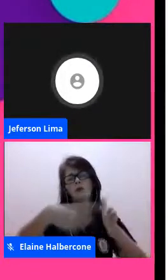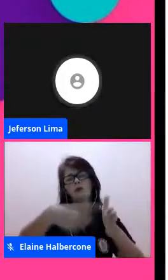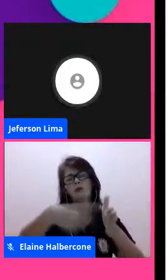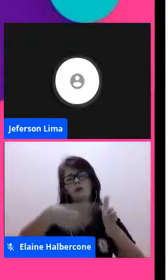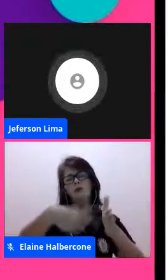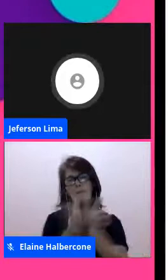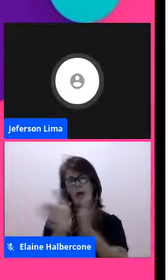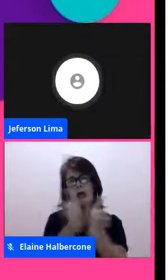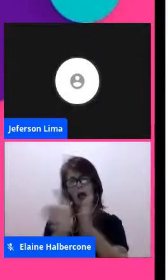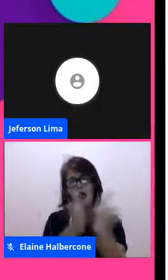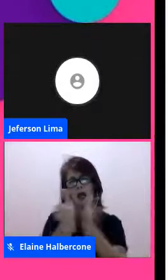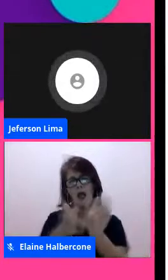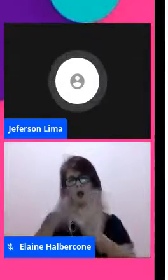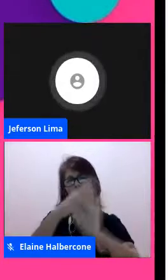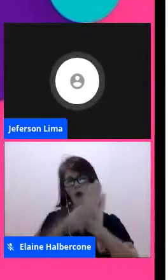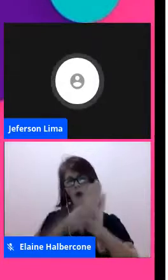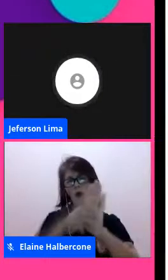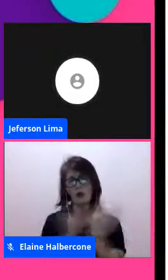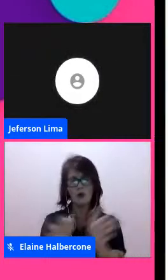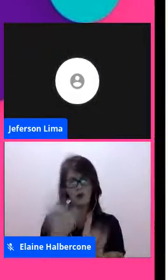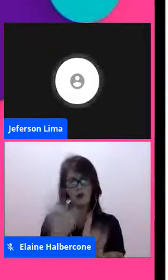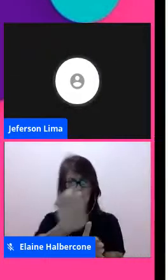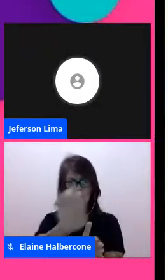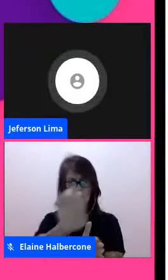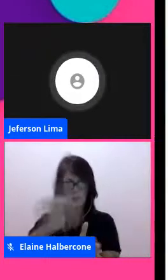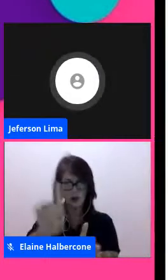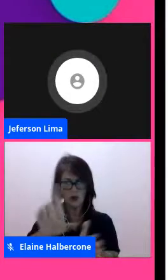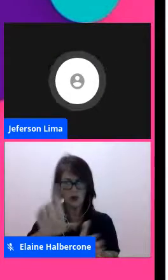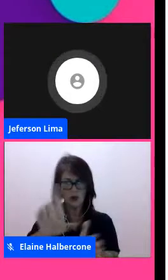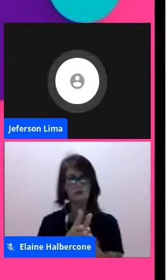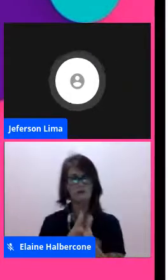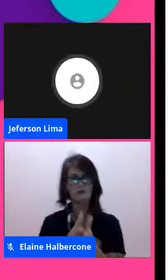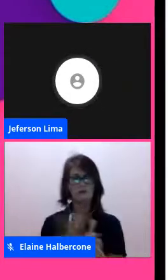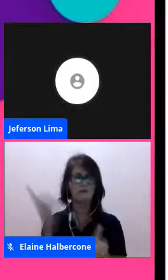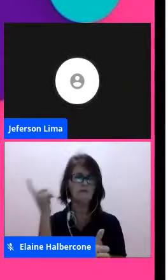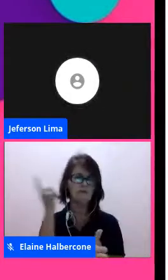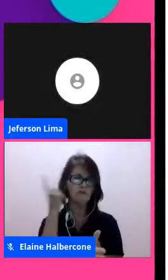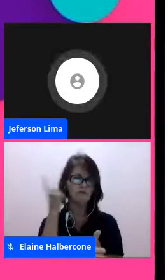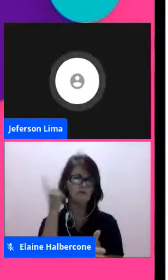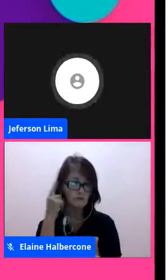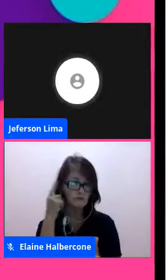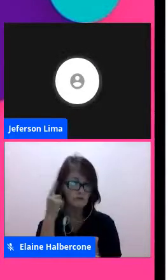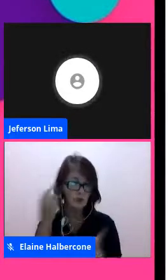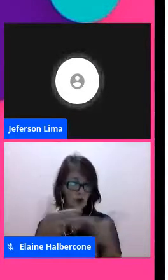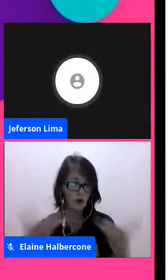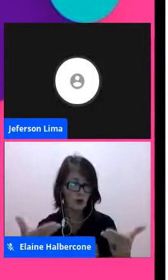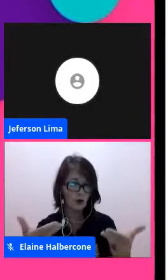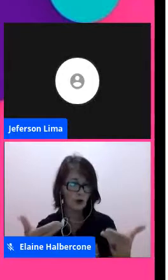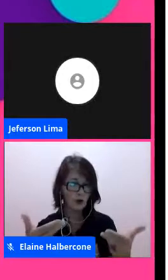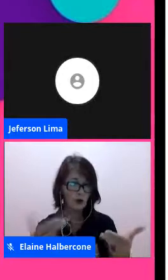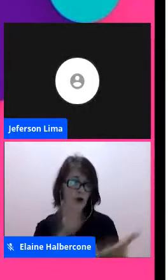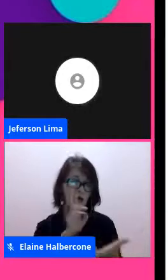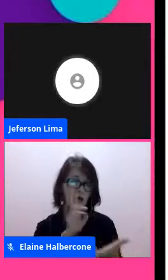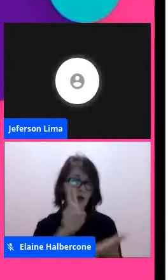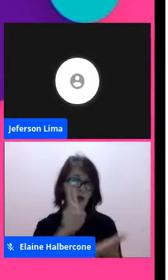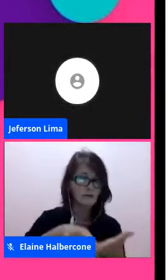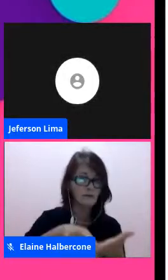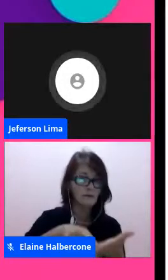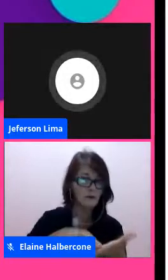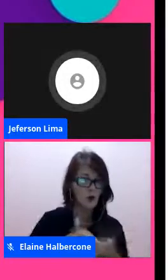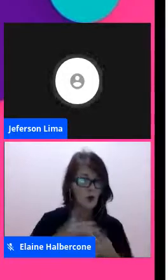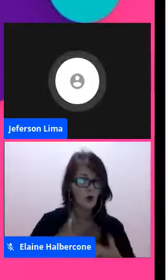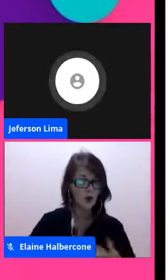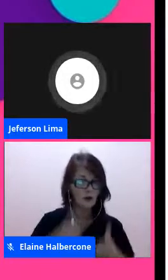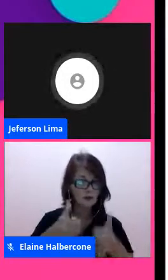em paralelo, rodando em thread, né? Escutando por algumas coisas e dando algum tipo de resultado. Tranquilo?